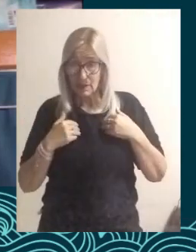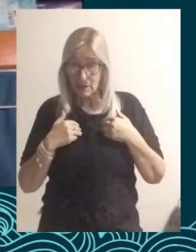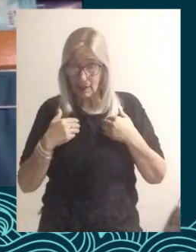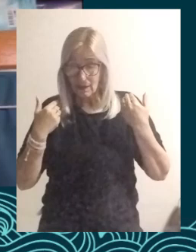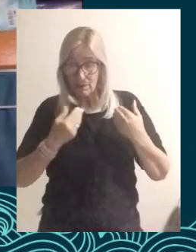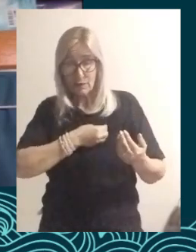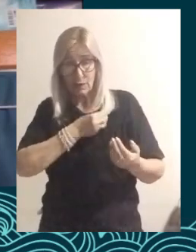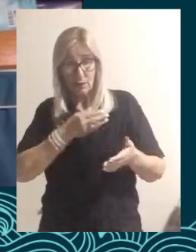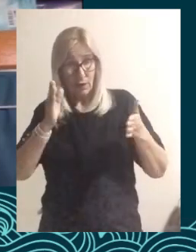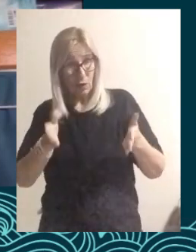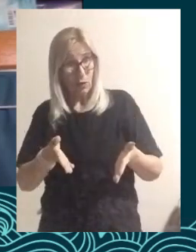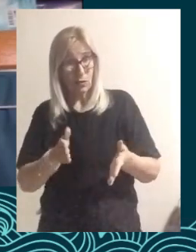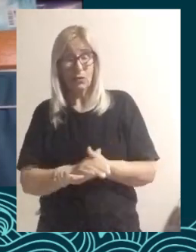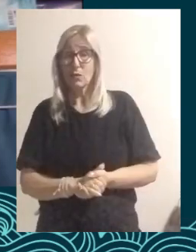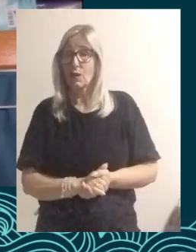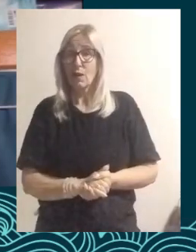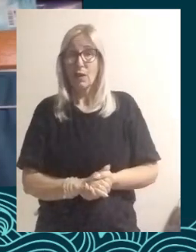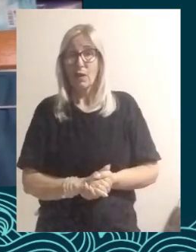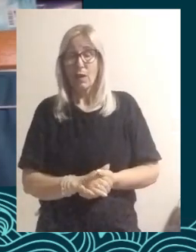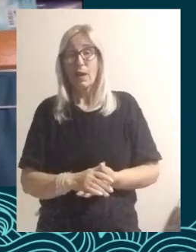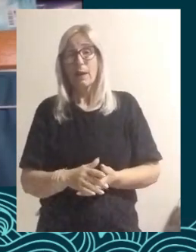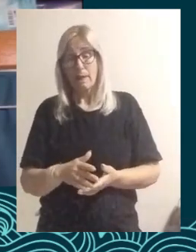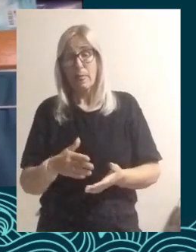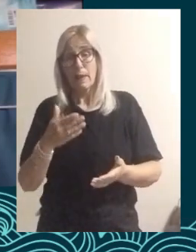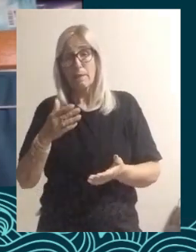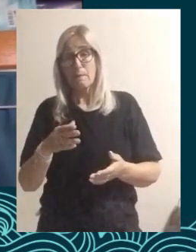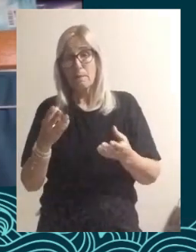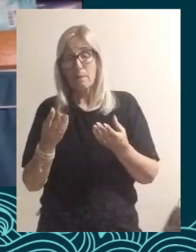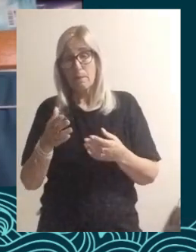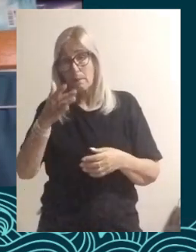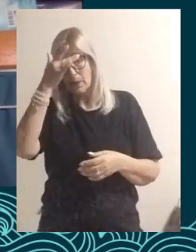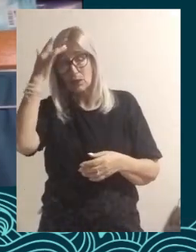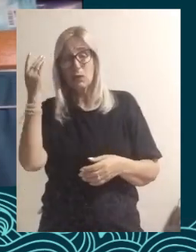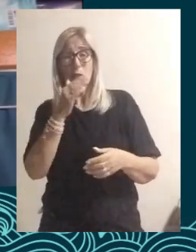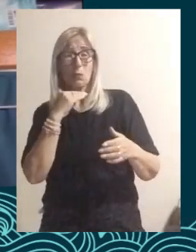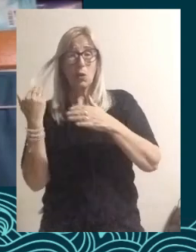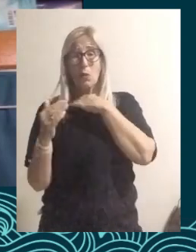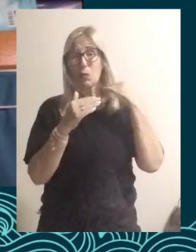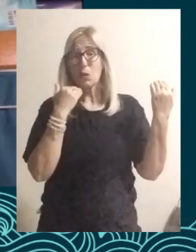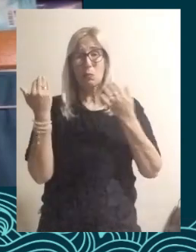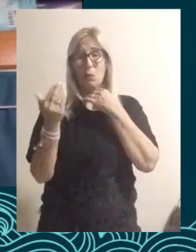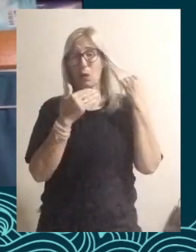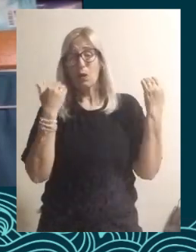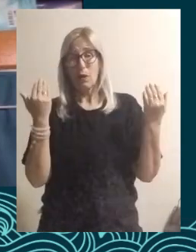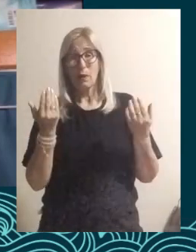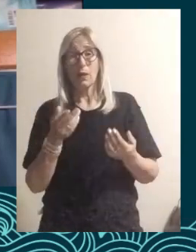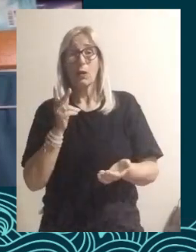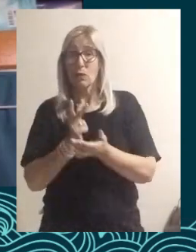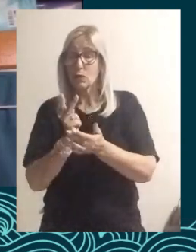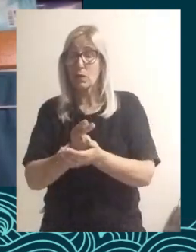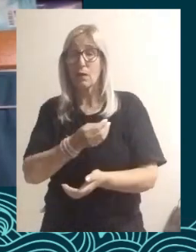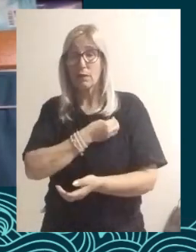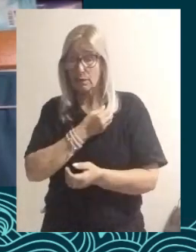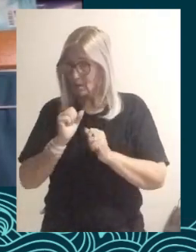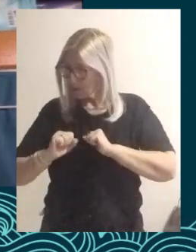difícil. E se a gente está aqui hoje, né, nem todo mundo sobreviveu. A gente perdeu muitas pessoas queridas nesse processo, né? Então, só